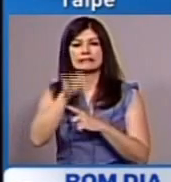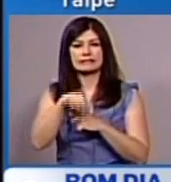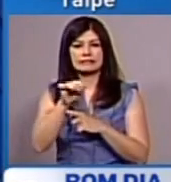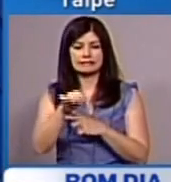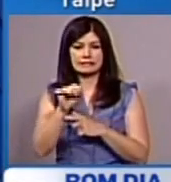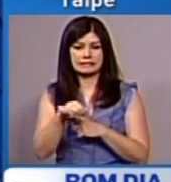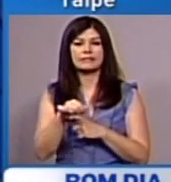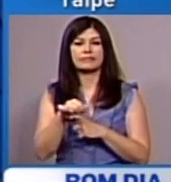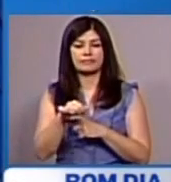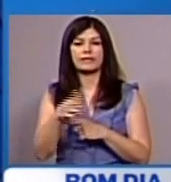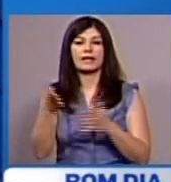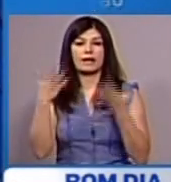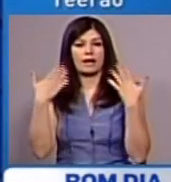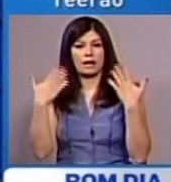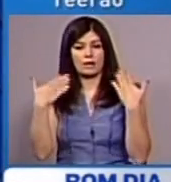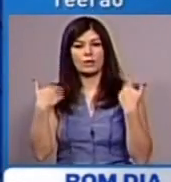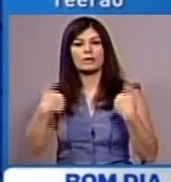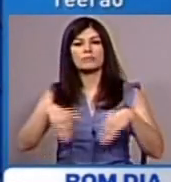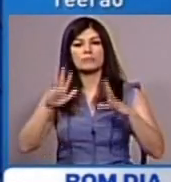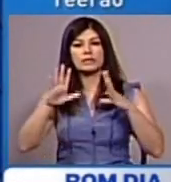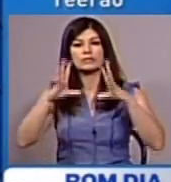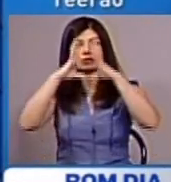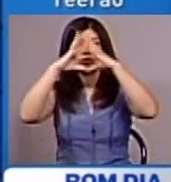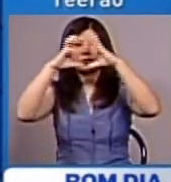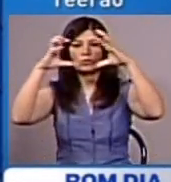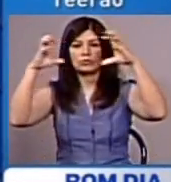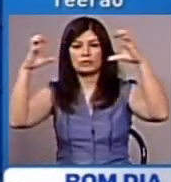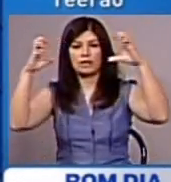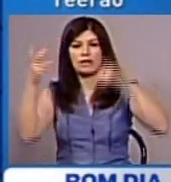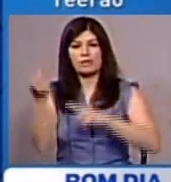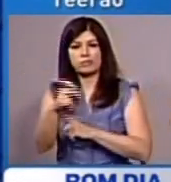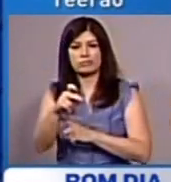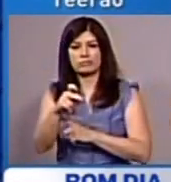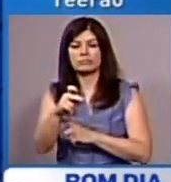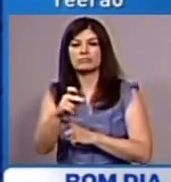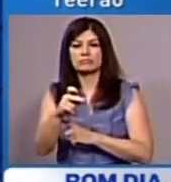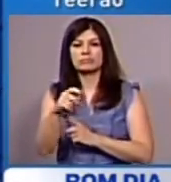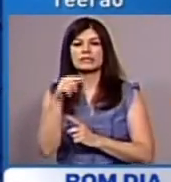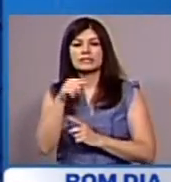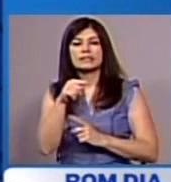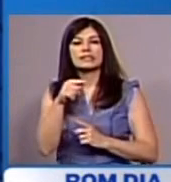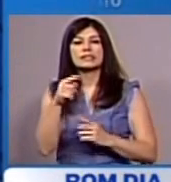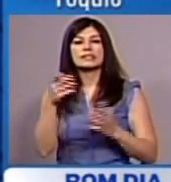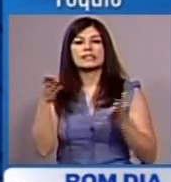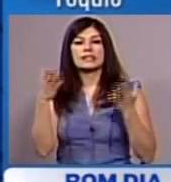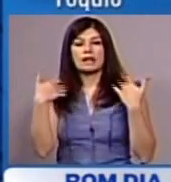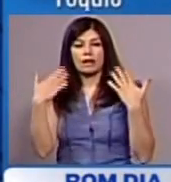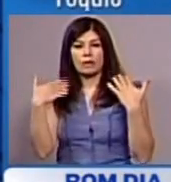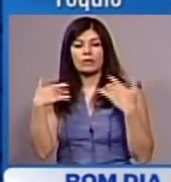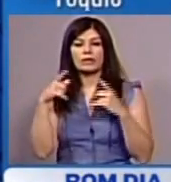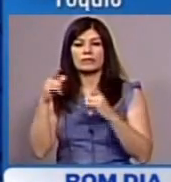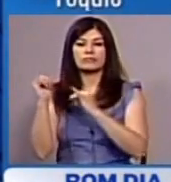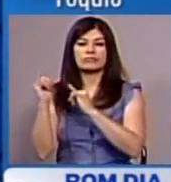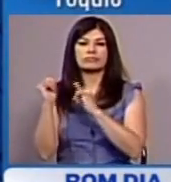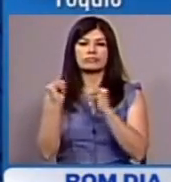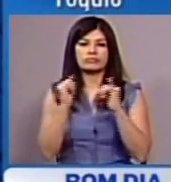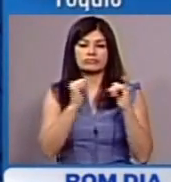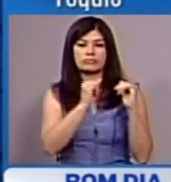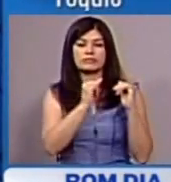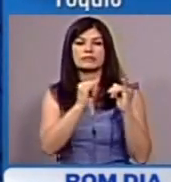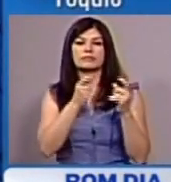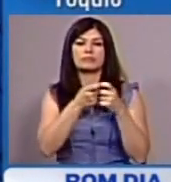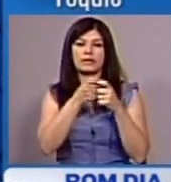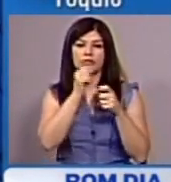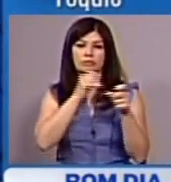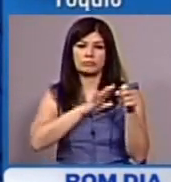muita nubosidade essencialmente alta, e essencialmente o calor que vai chegar ao litoral norte e centro. Portanto, no